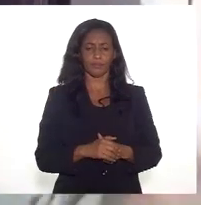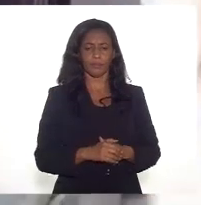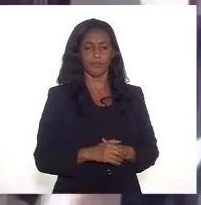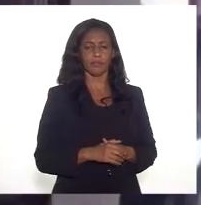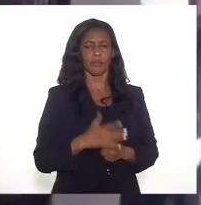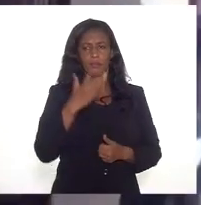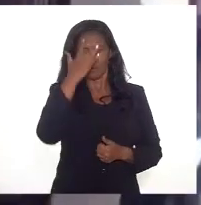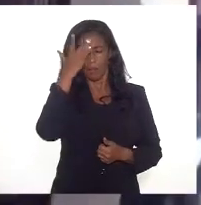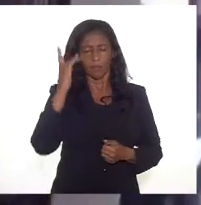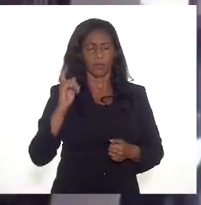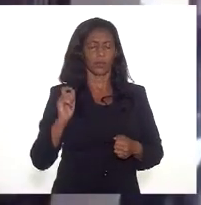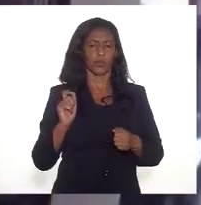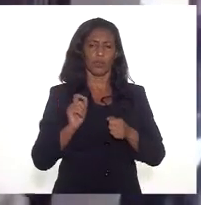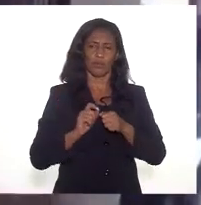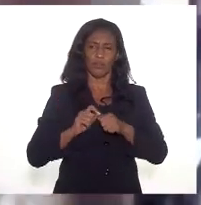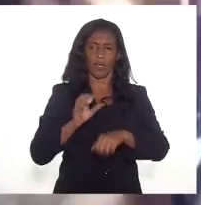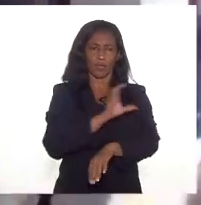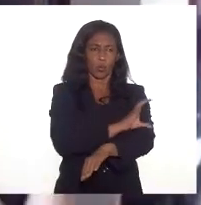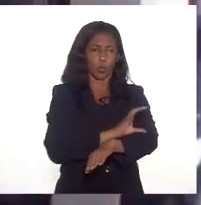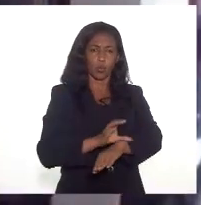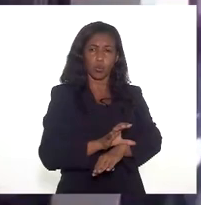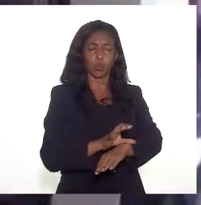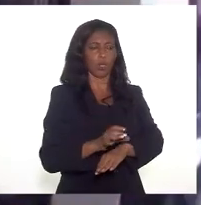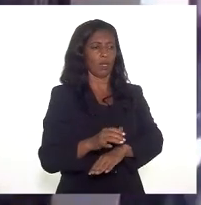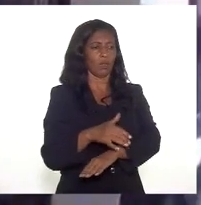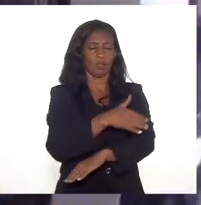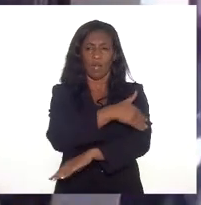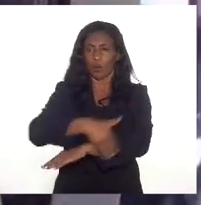aqueles que fazem a cultura nas ruas,